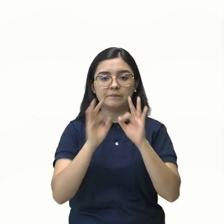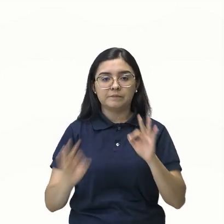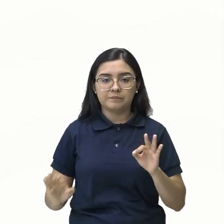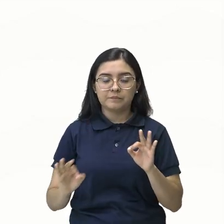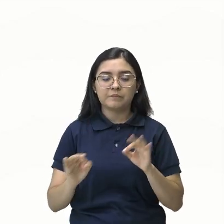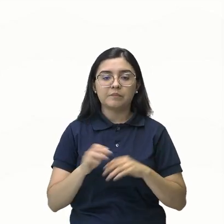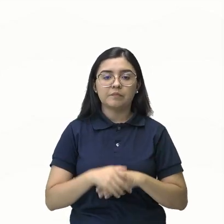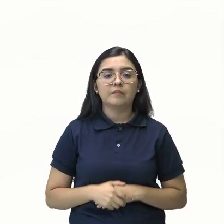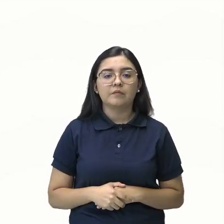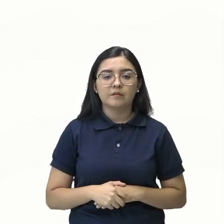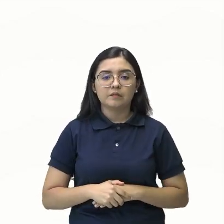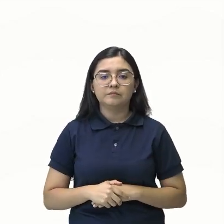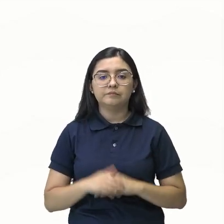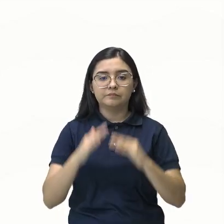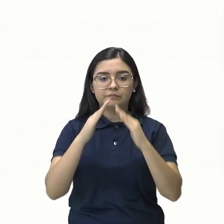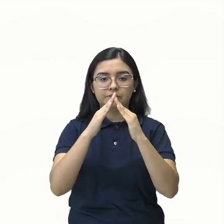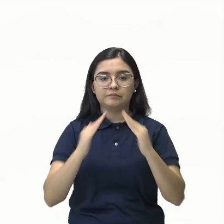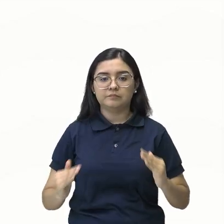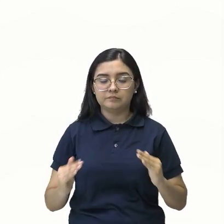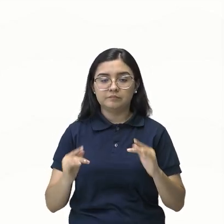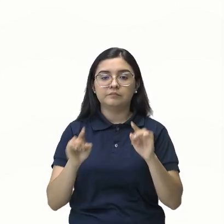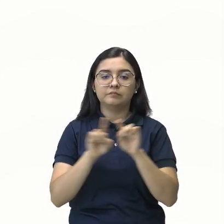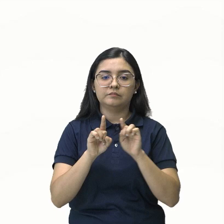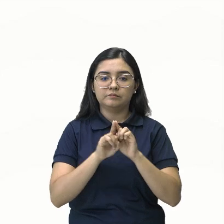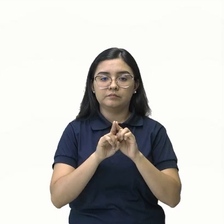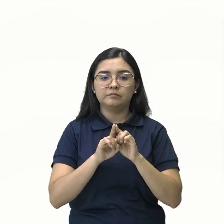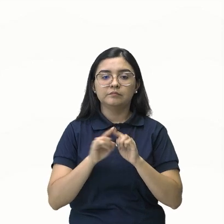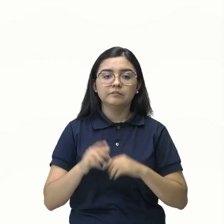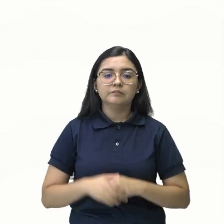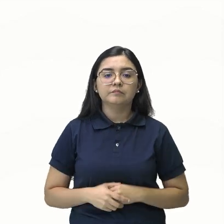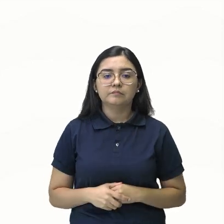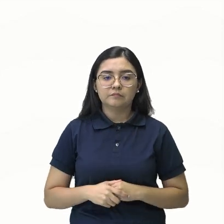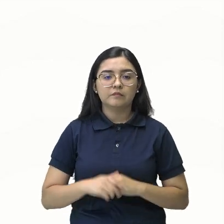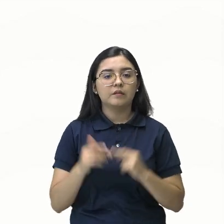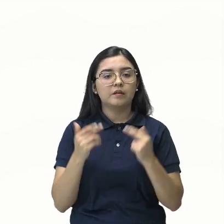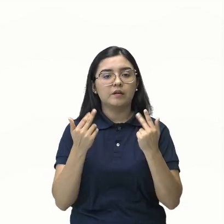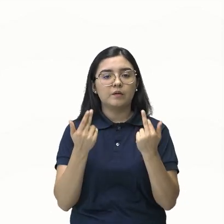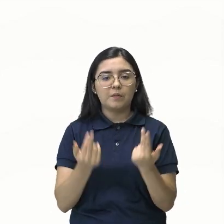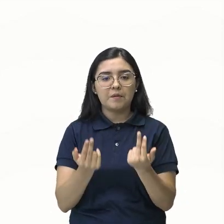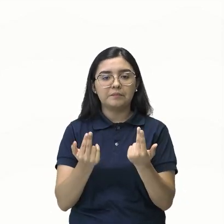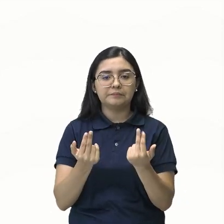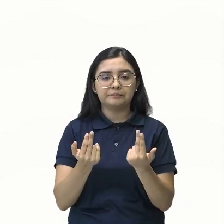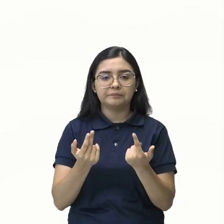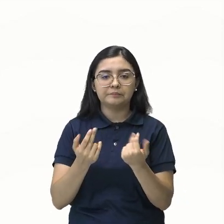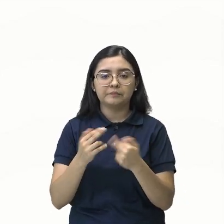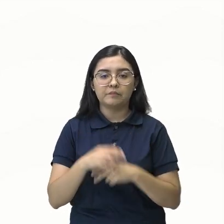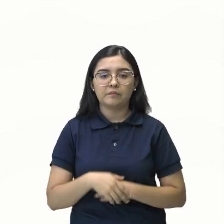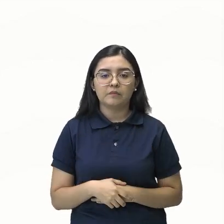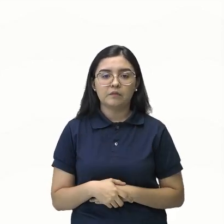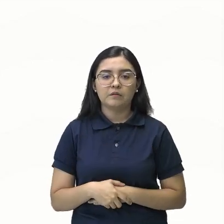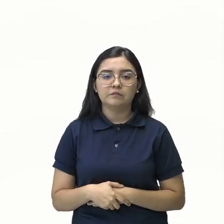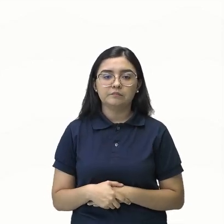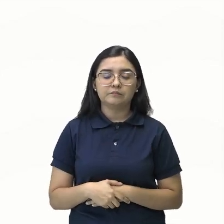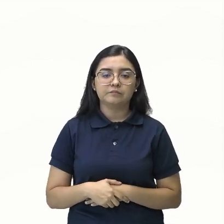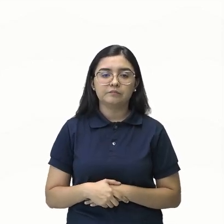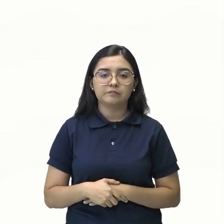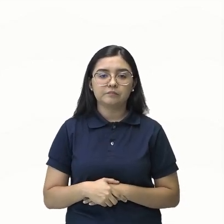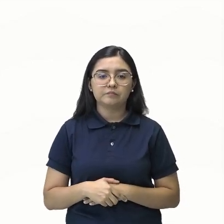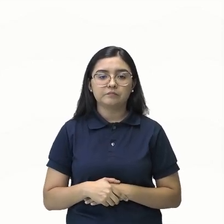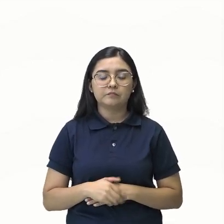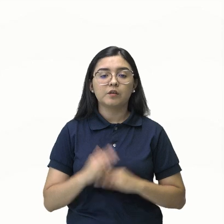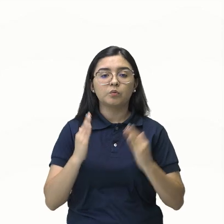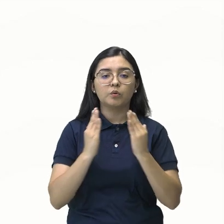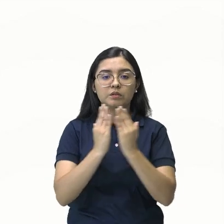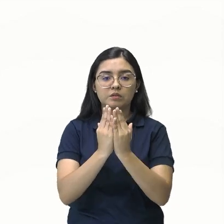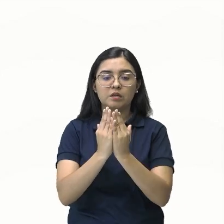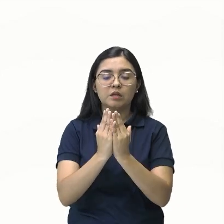outro, que é igual a esta outra aresta, que é igual a esta outra aresta, que é igual a esta outra. Então, né, todas as